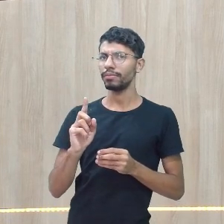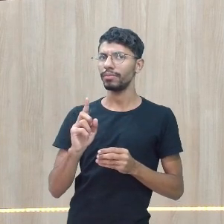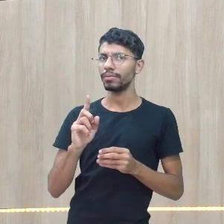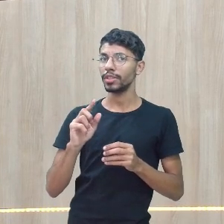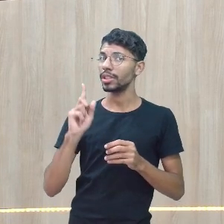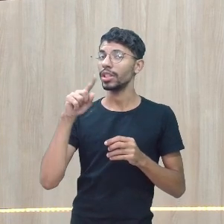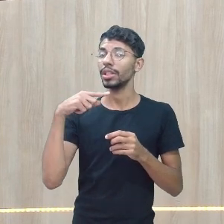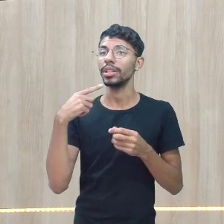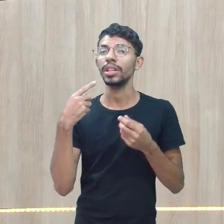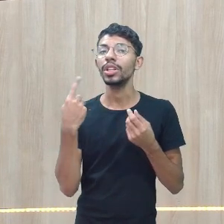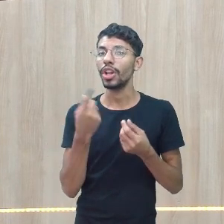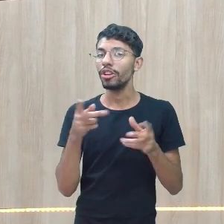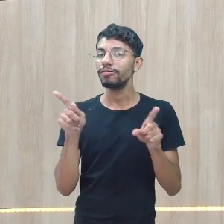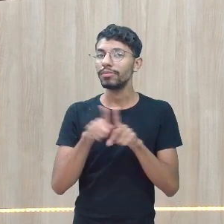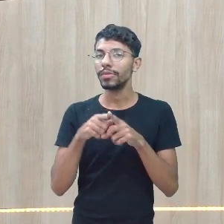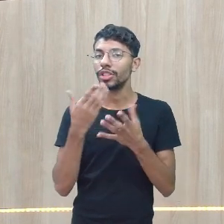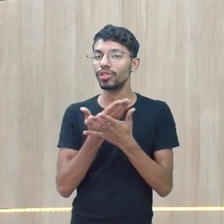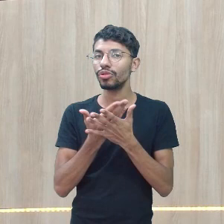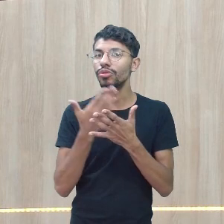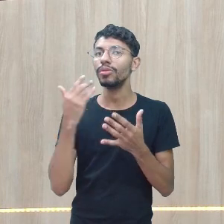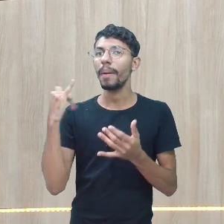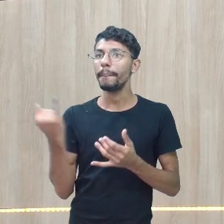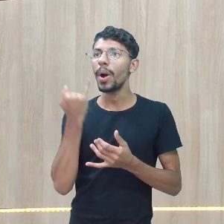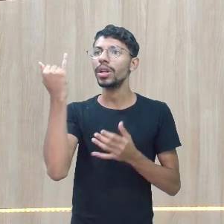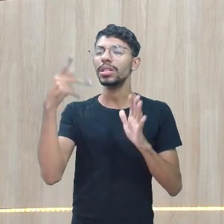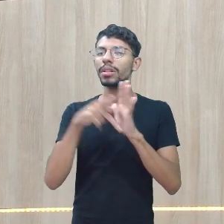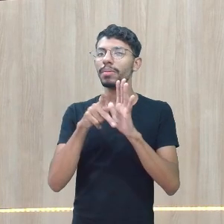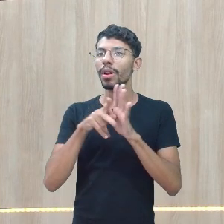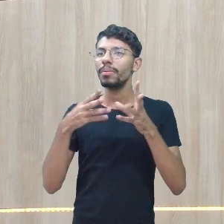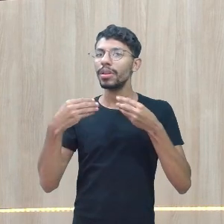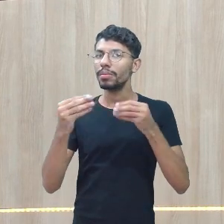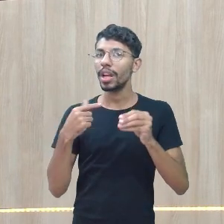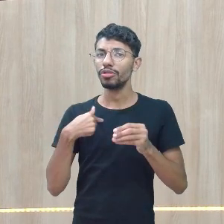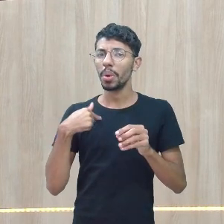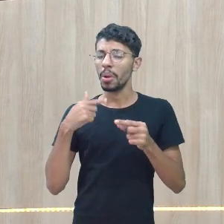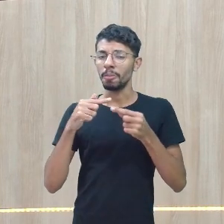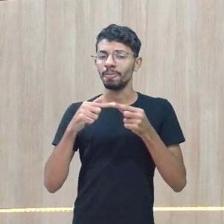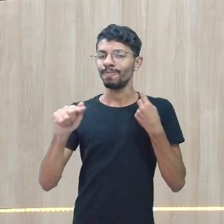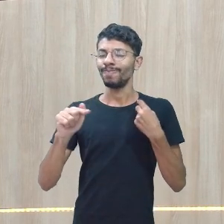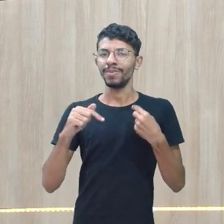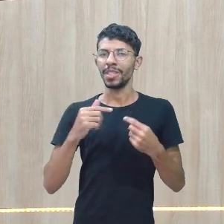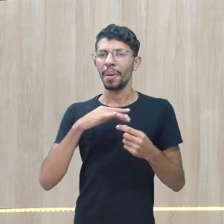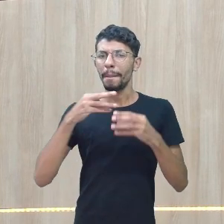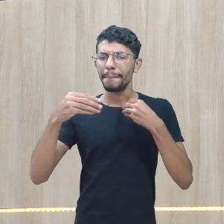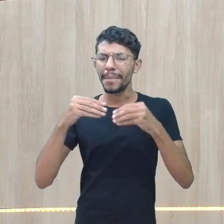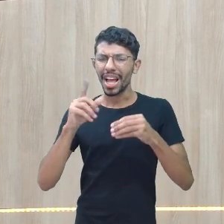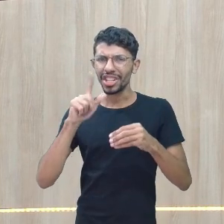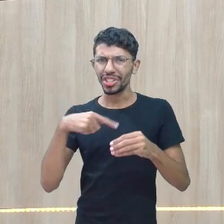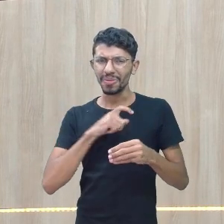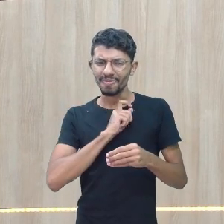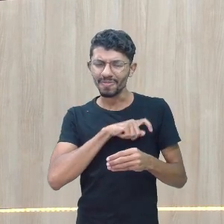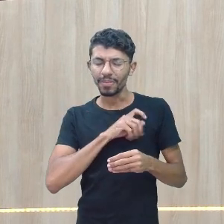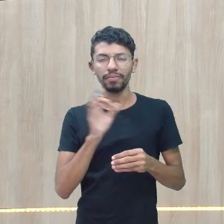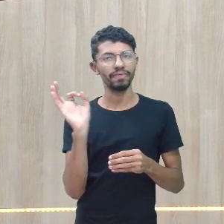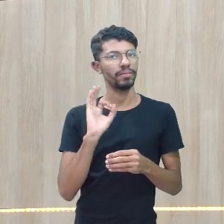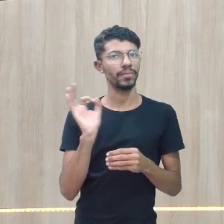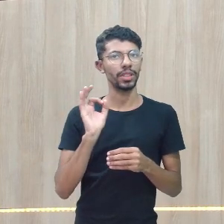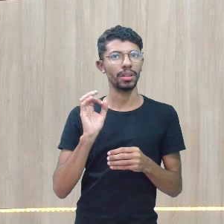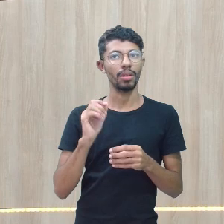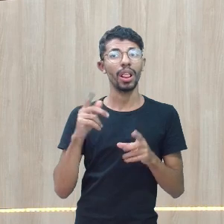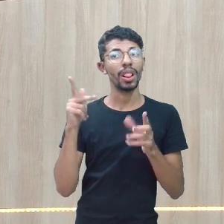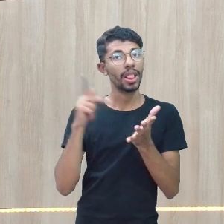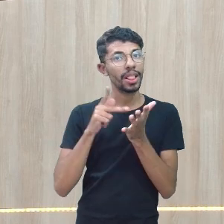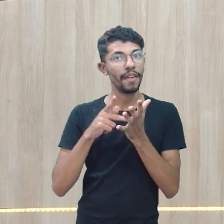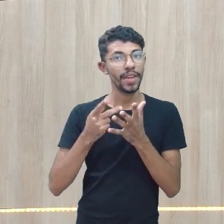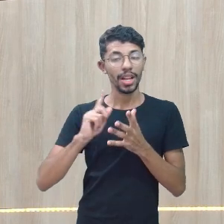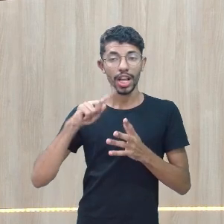do plástico. Eu não concordo que ele seja um vilão. E eu coloquei para vocês que vilãs são nossas ações. Quando eu